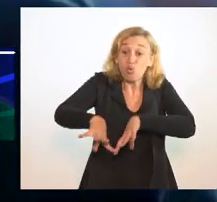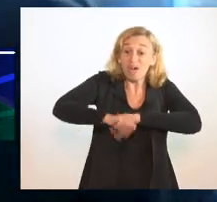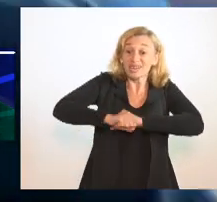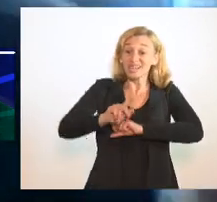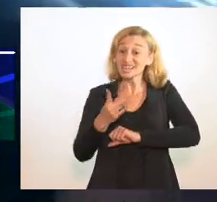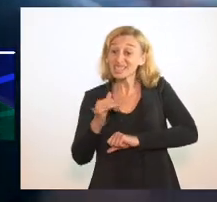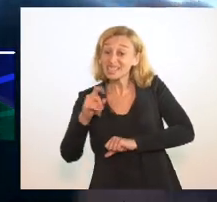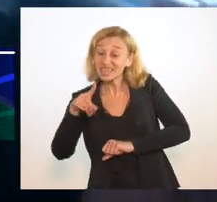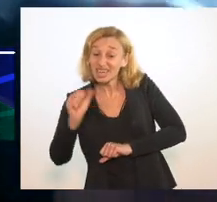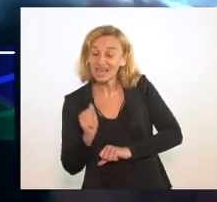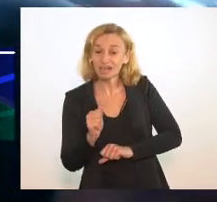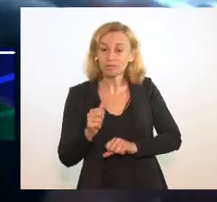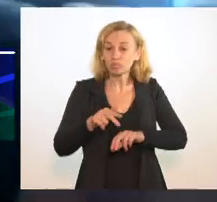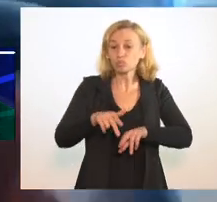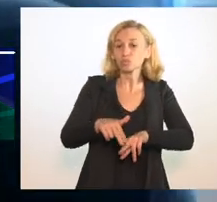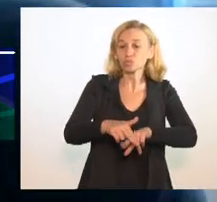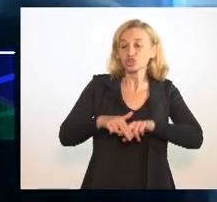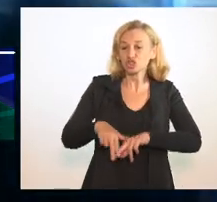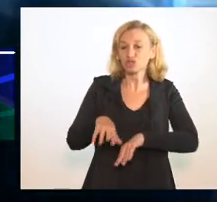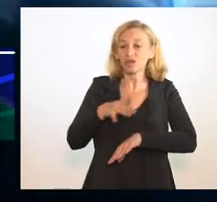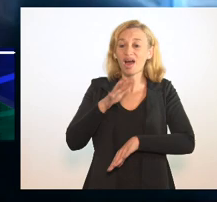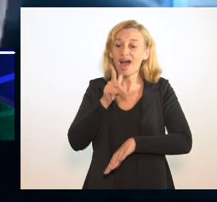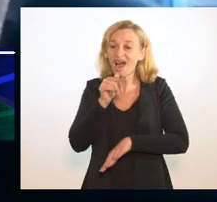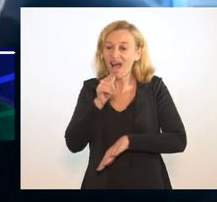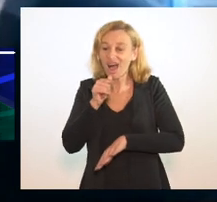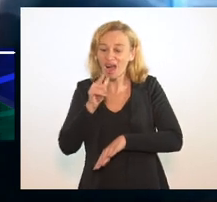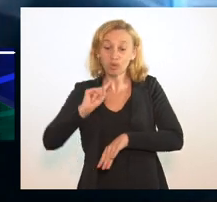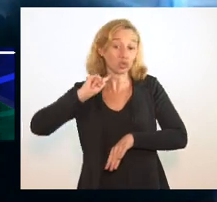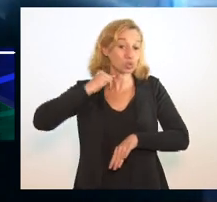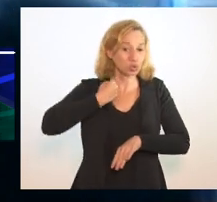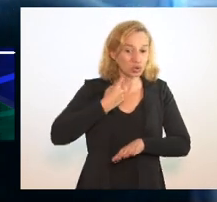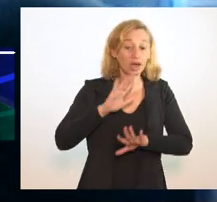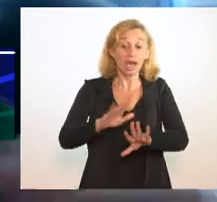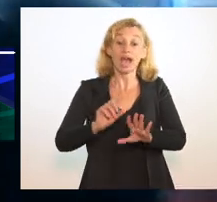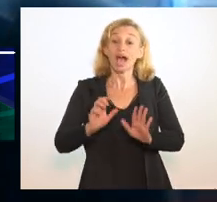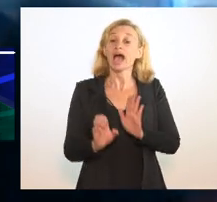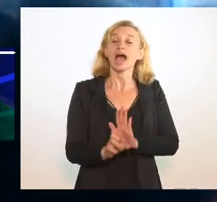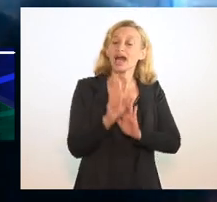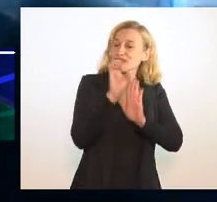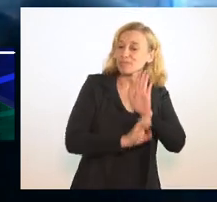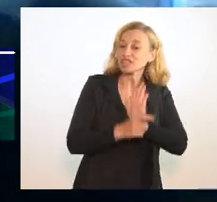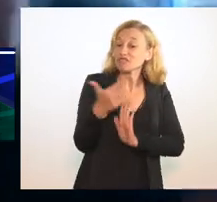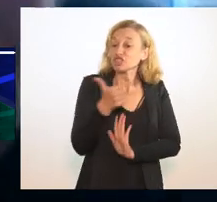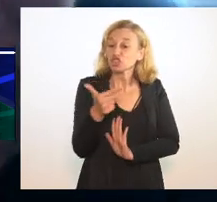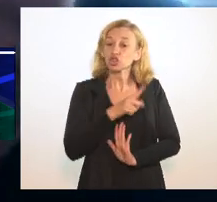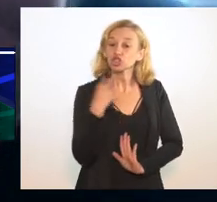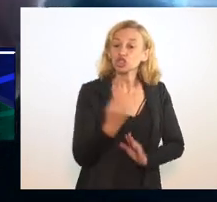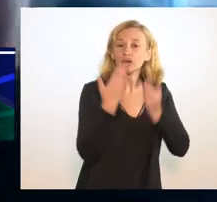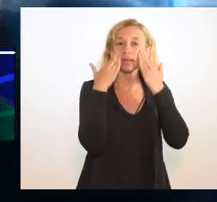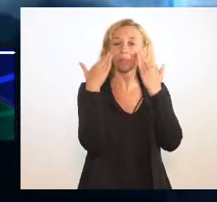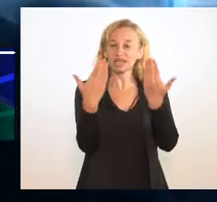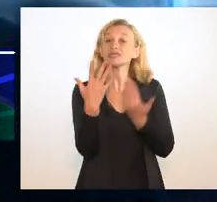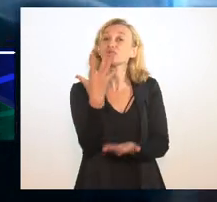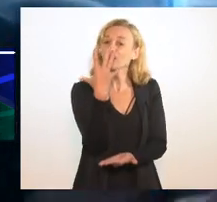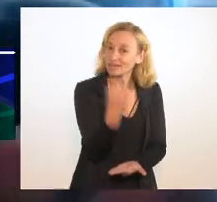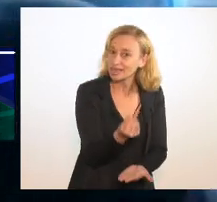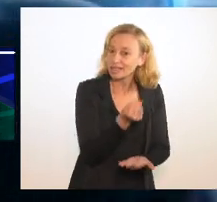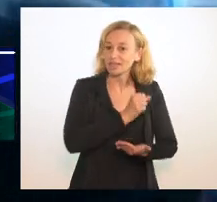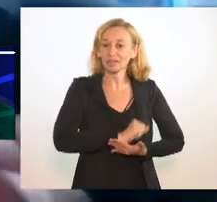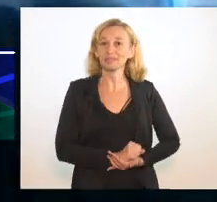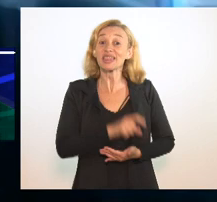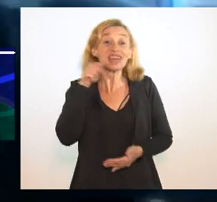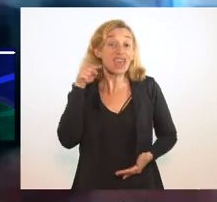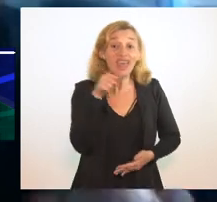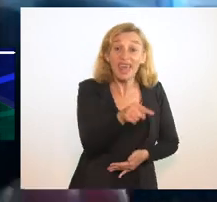seja, causadas pela água contaminada. Então, a emenda 22, que nós apresentamos e foi acatada,